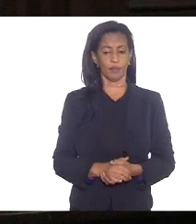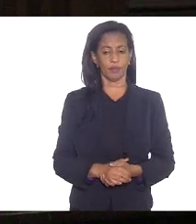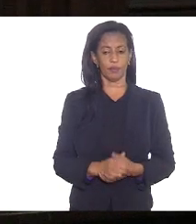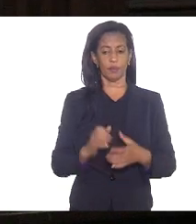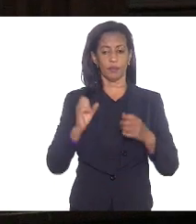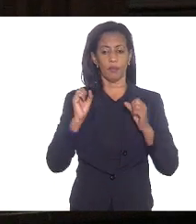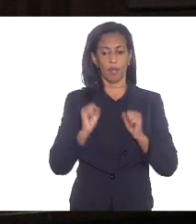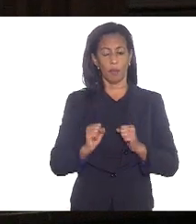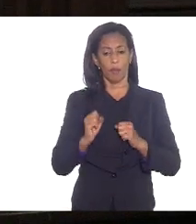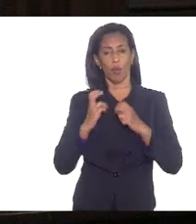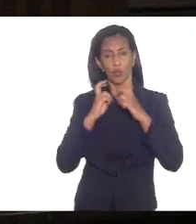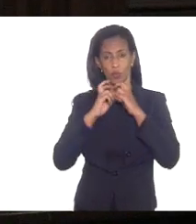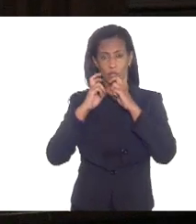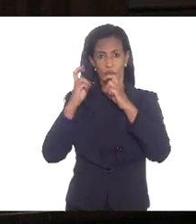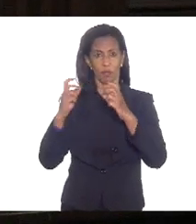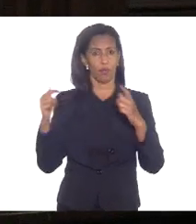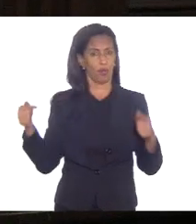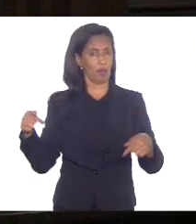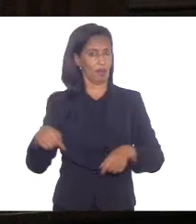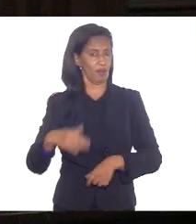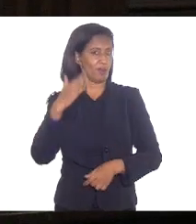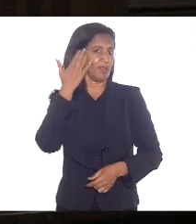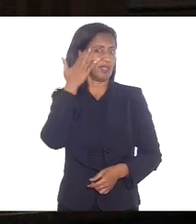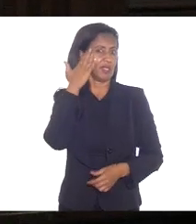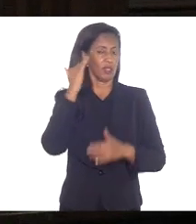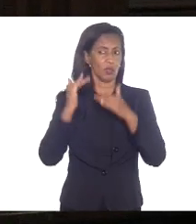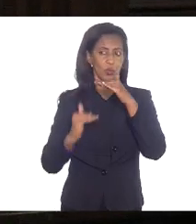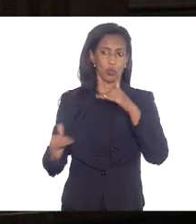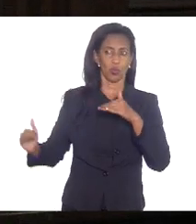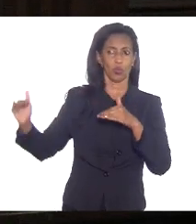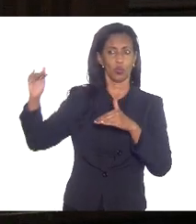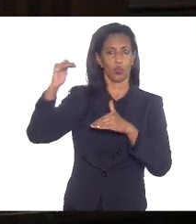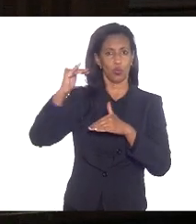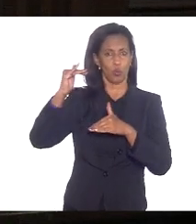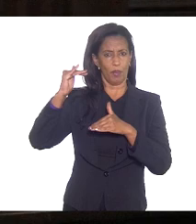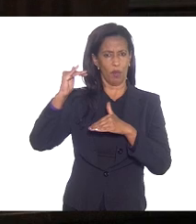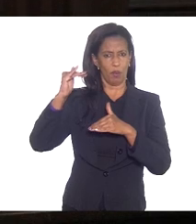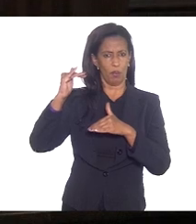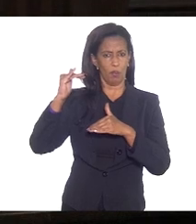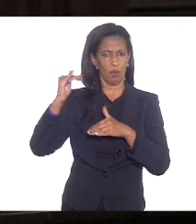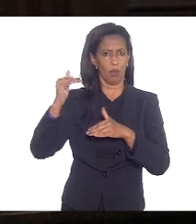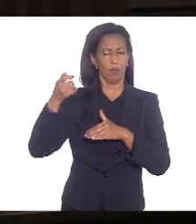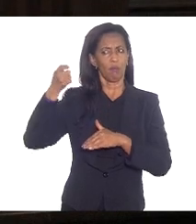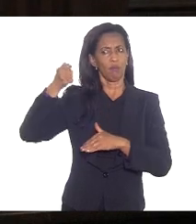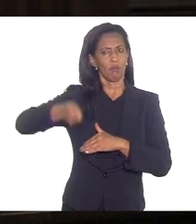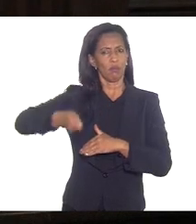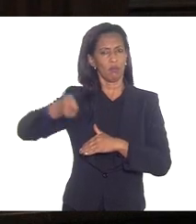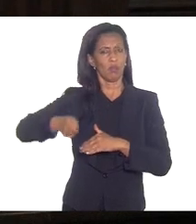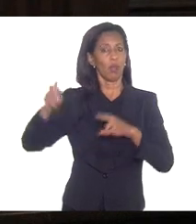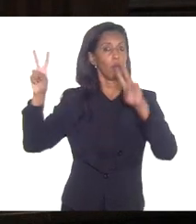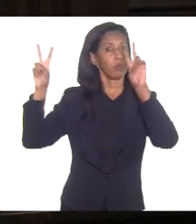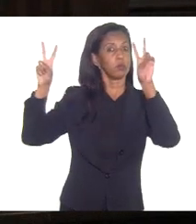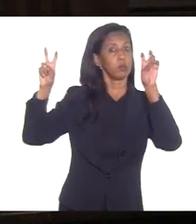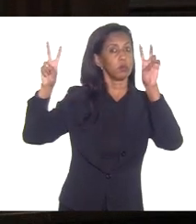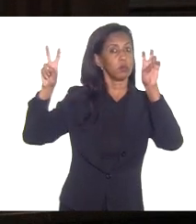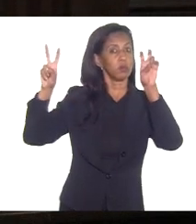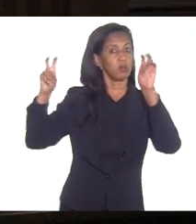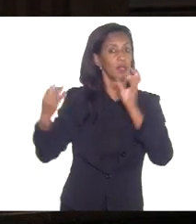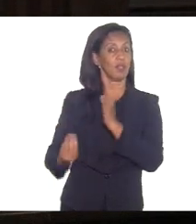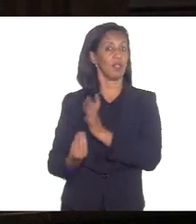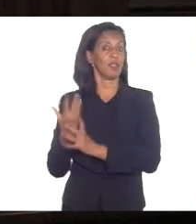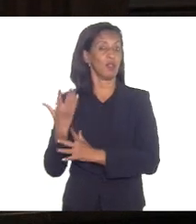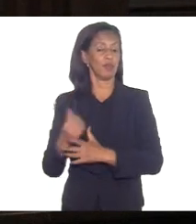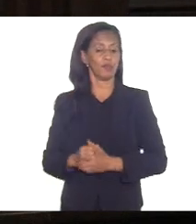posso invocar aqui o entendimento do Supremo Tribunal Federal quando, abre aspas,